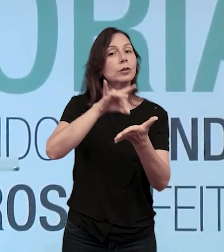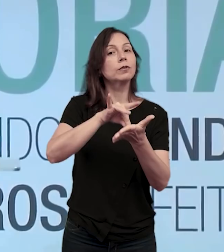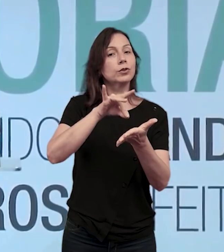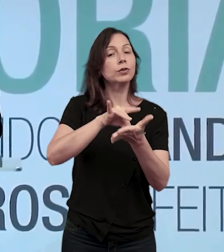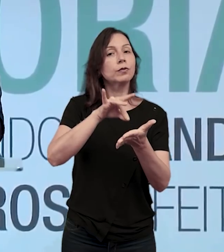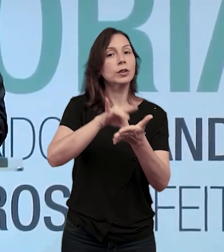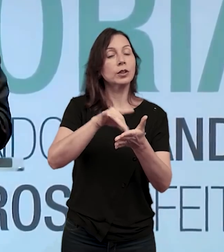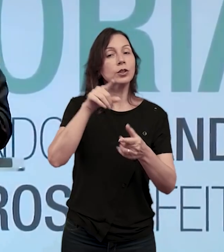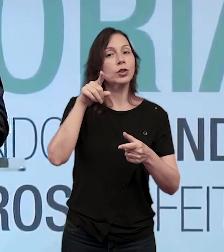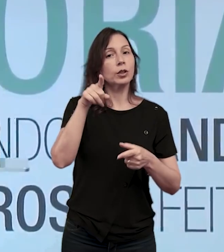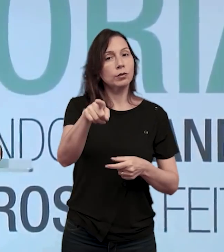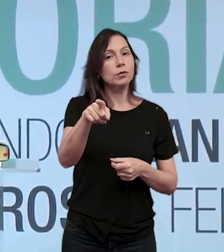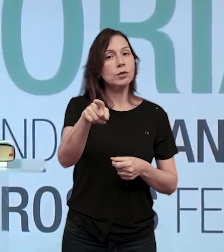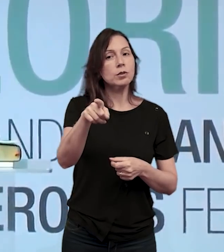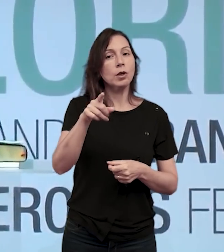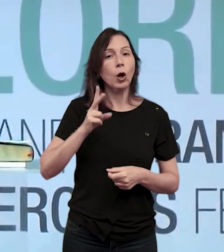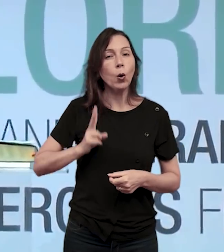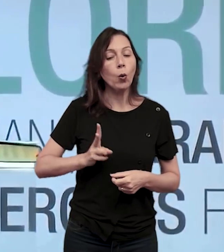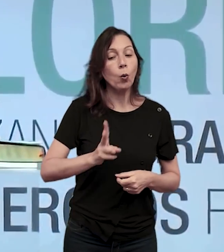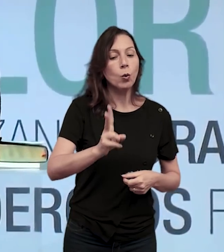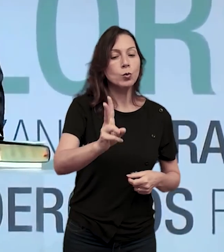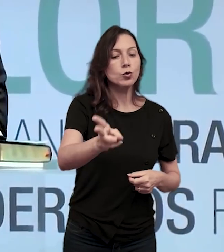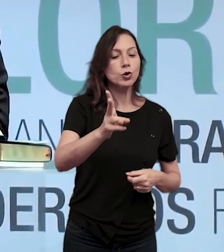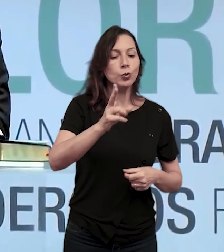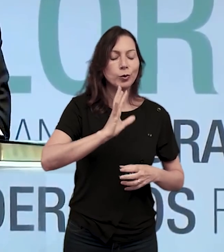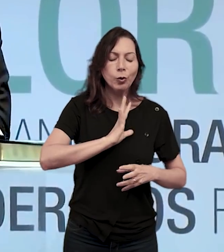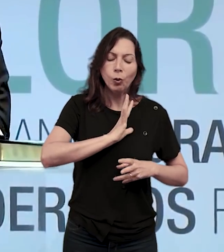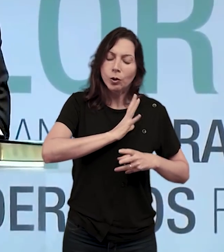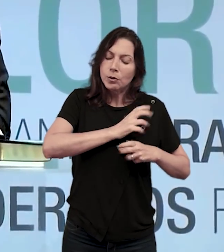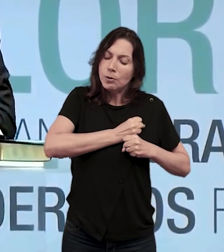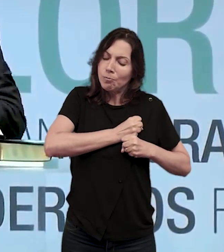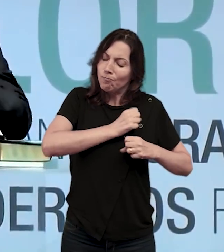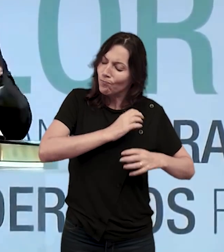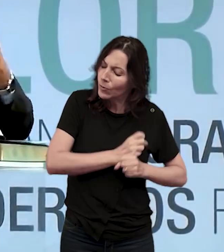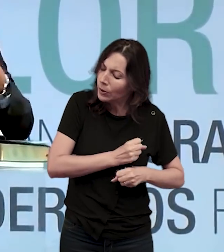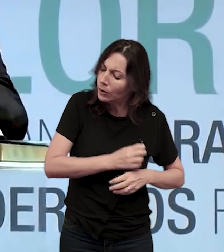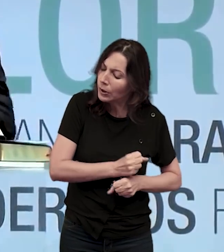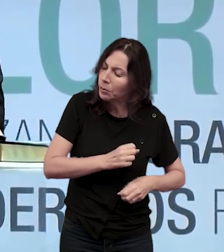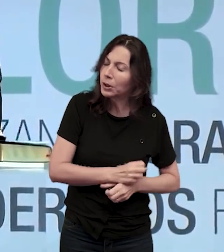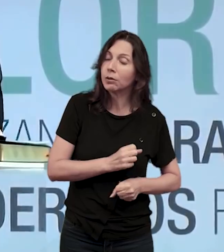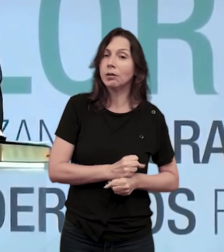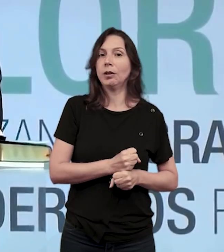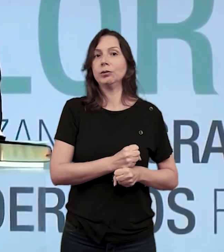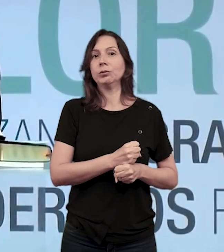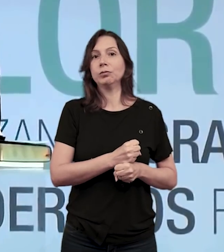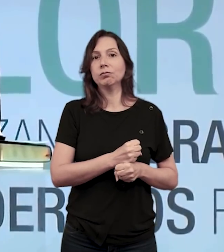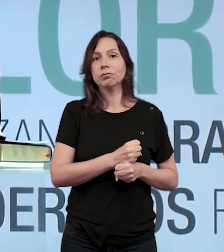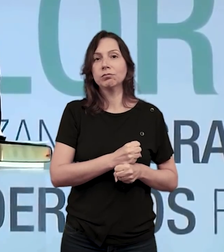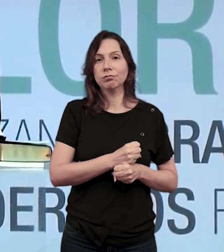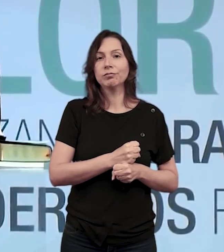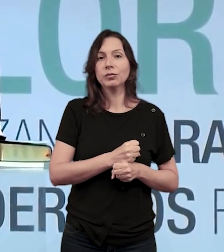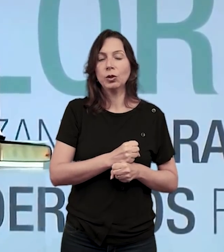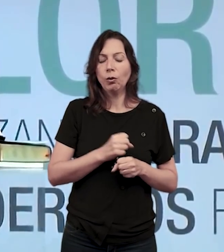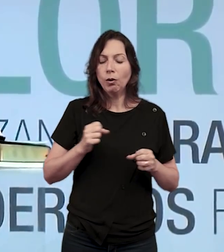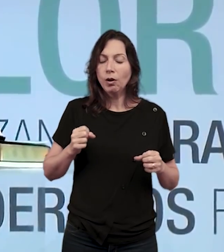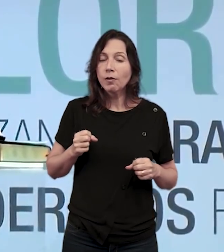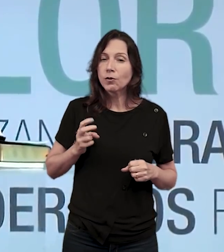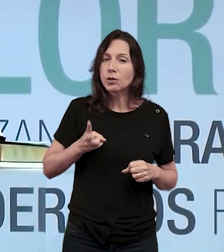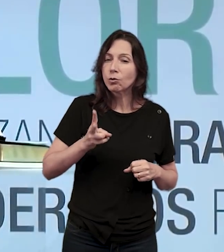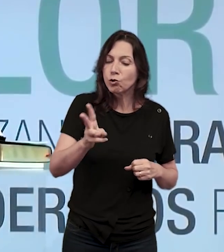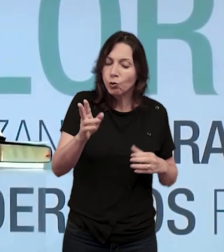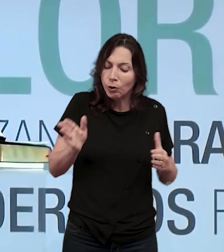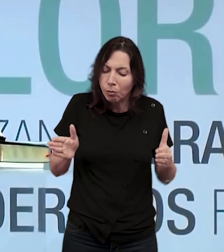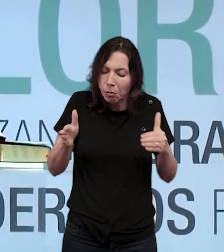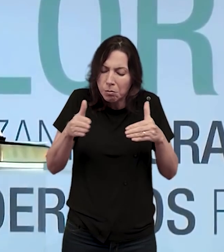quebrantado, é para que a sua crista não cresça, para que o seu papo não seja grande, para que você não